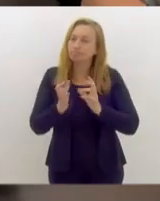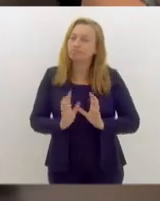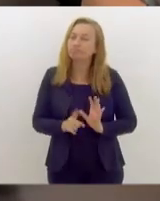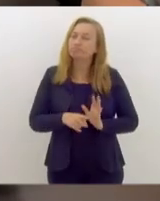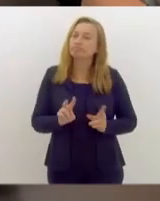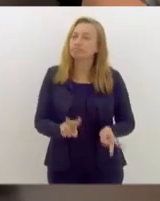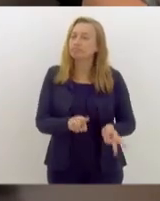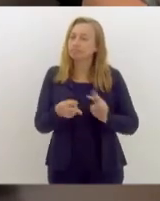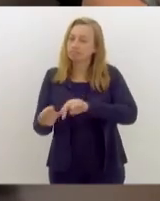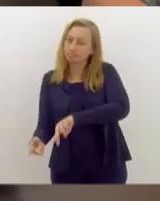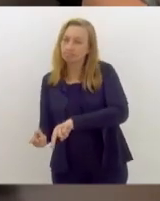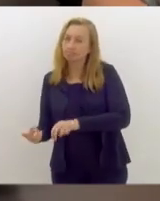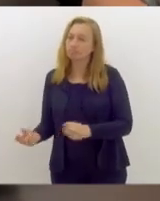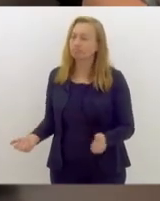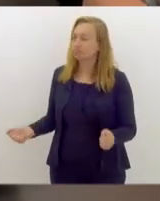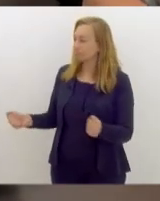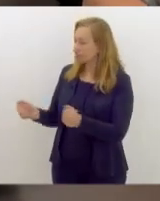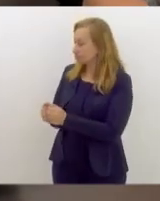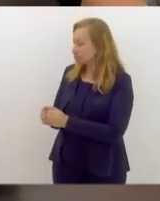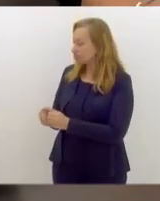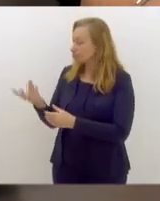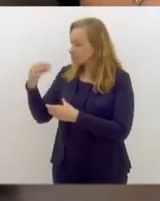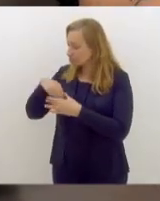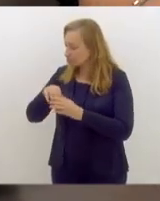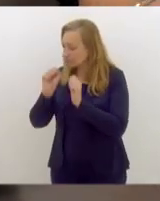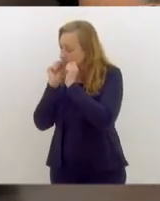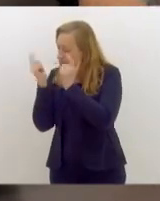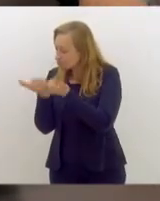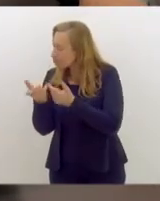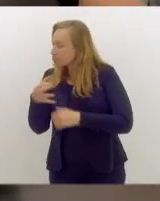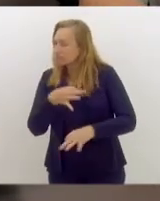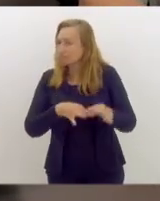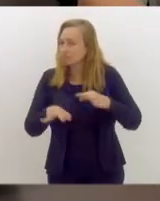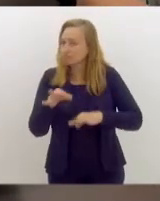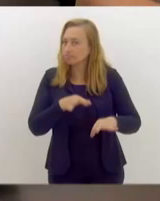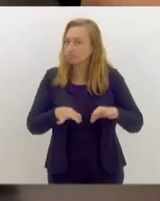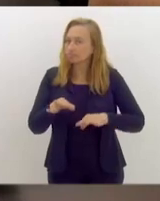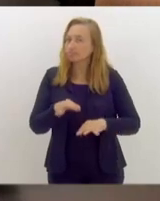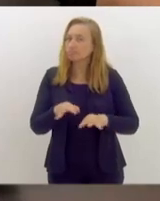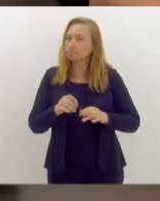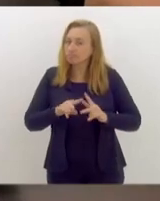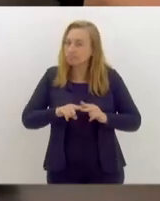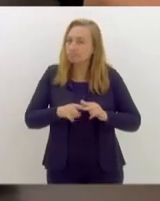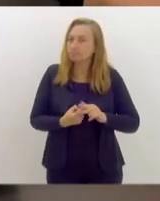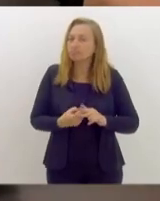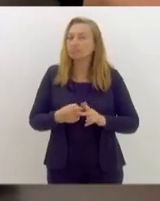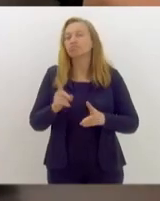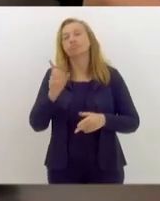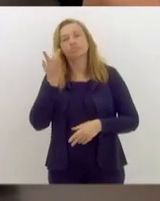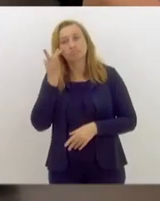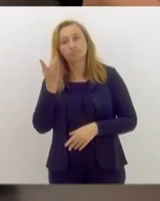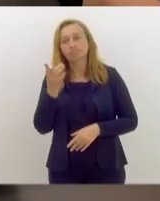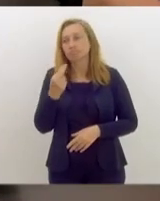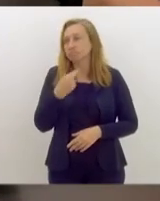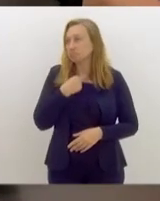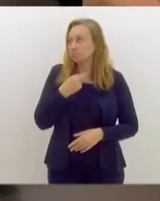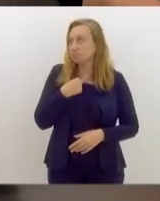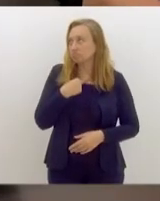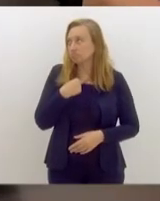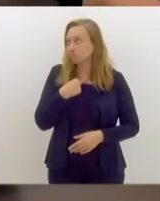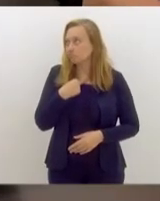encaminhá-la para que, coletivamente, dentro da Alerj, esse plano fosse aprimorado, acho que é uma questão que nós não podemos